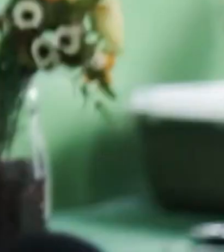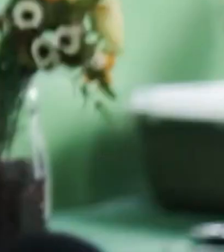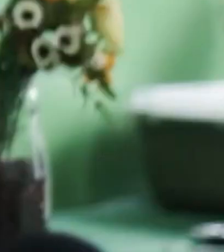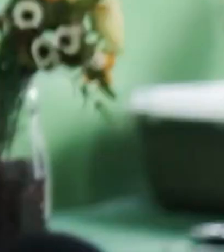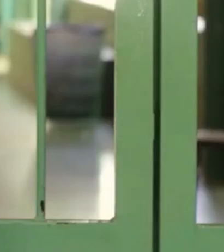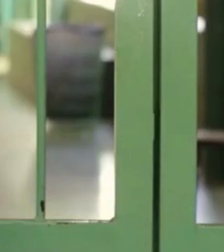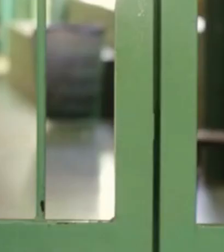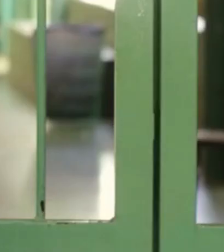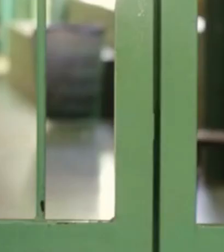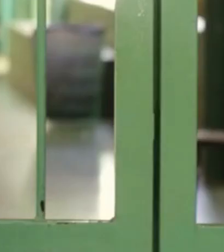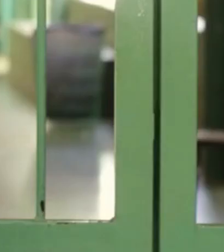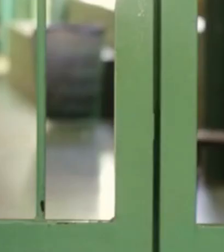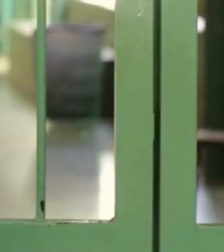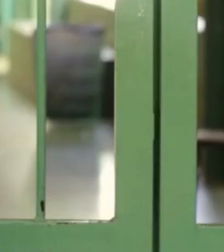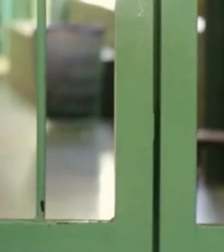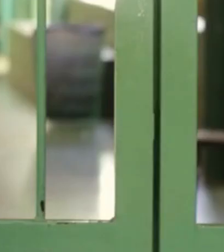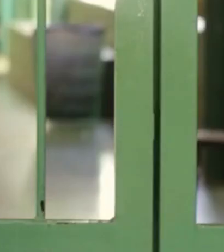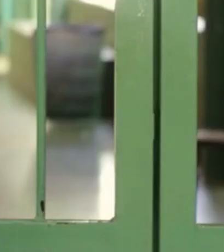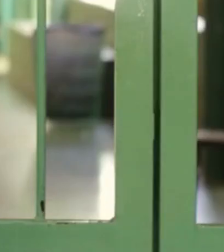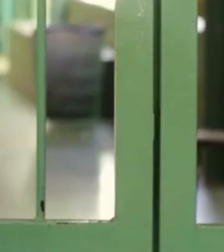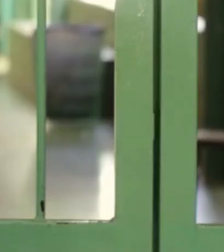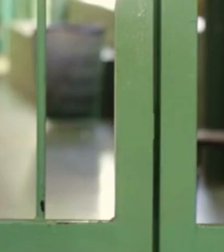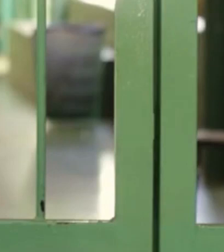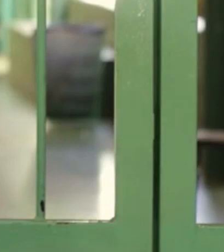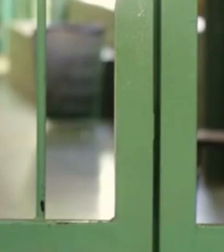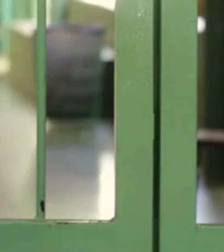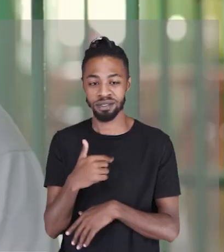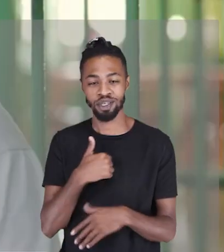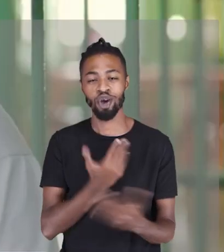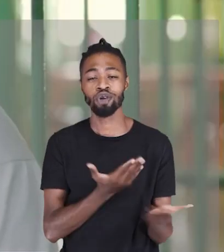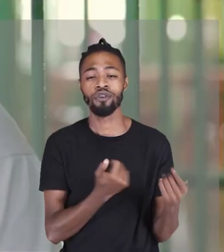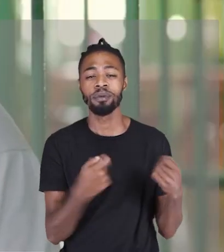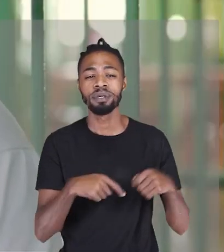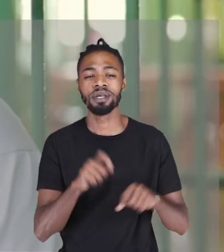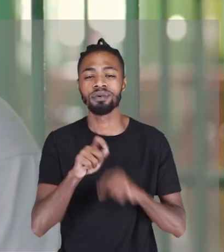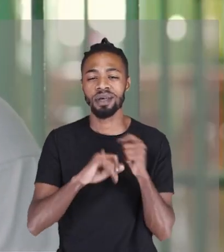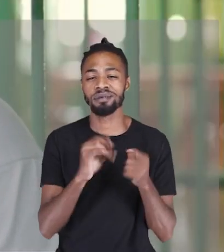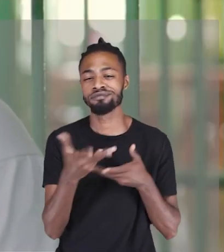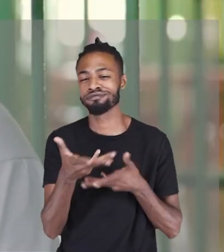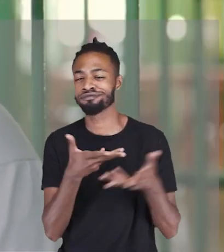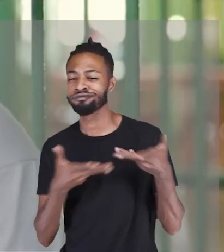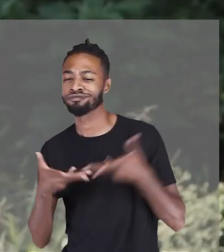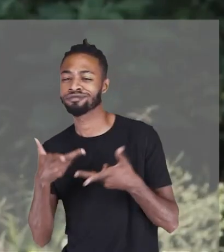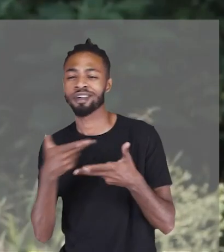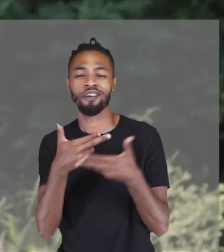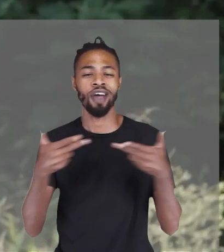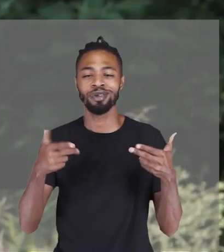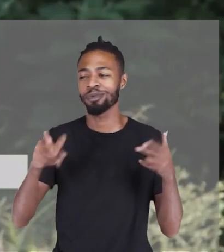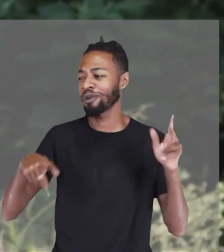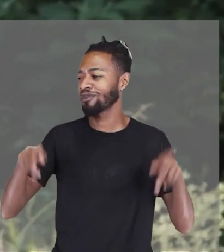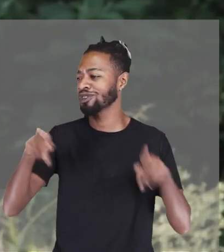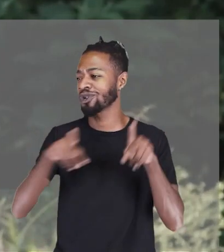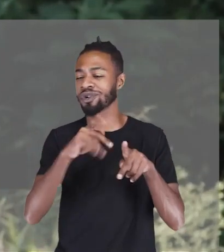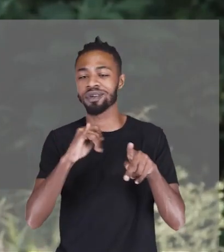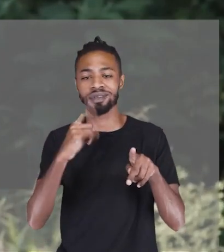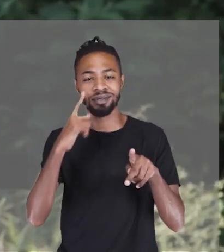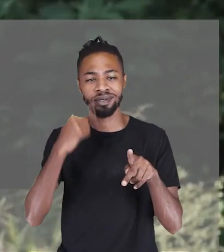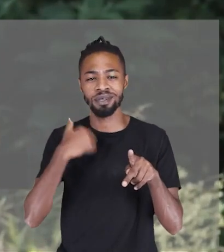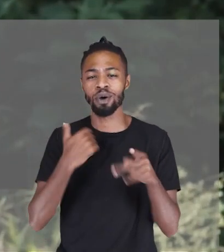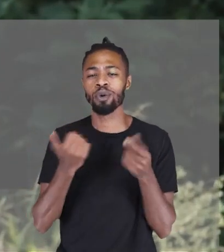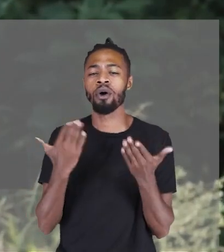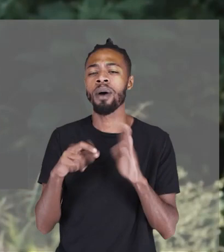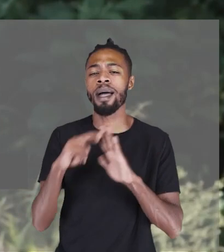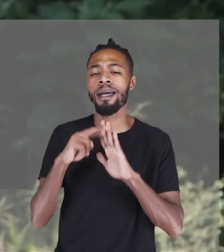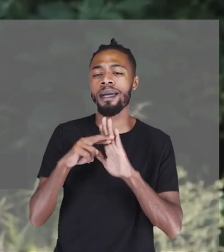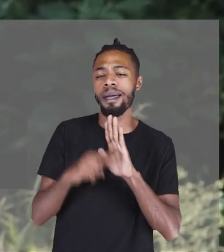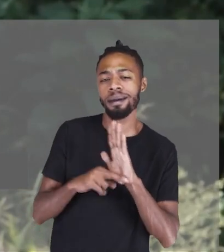muito complicado. Eu prefiro como era antes, agora é mais difícil. O jovem precisa interagir com